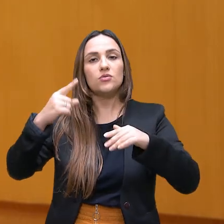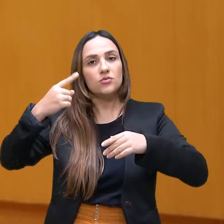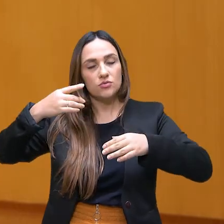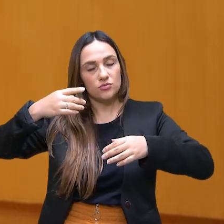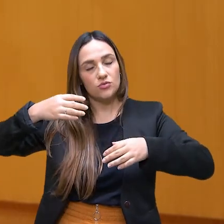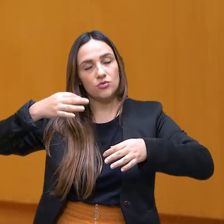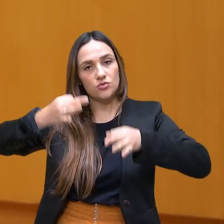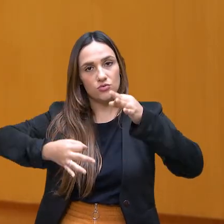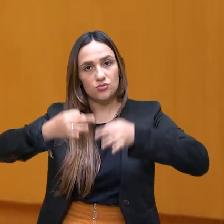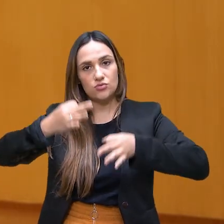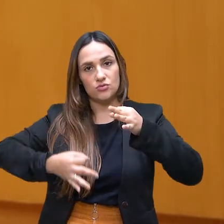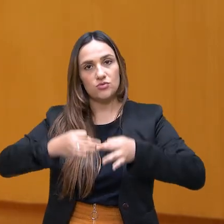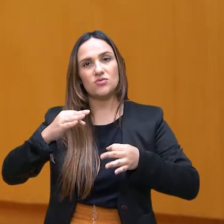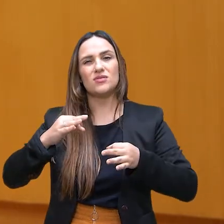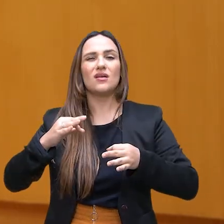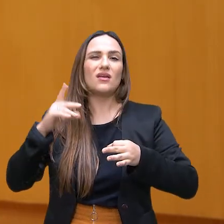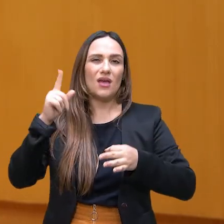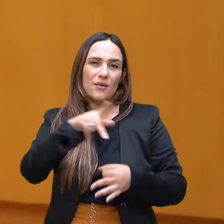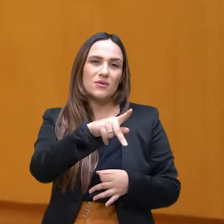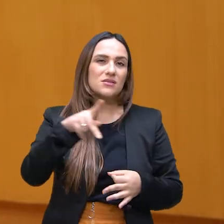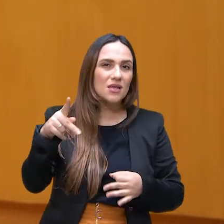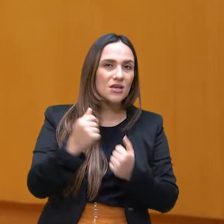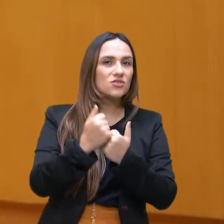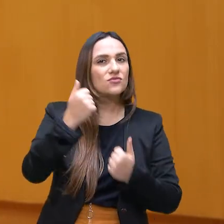e o desembargador João Maria,